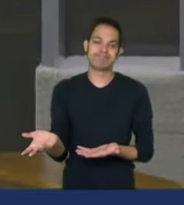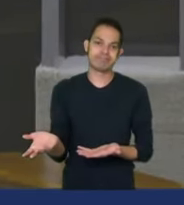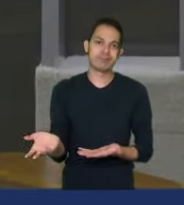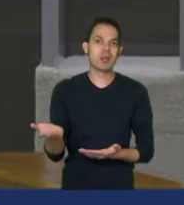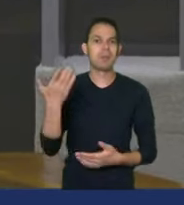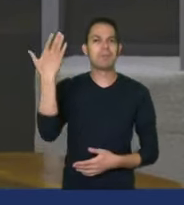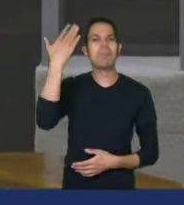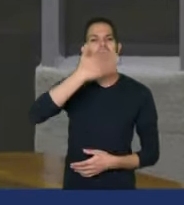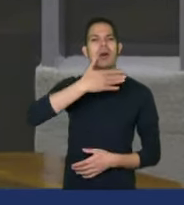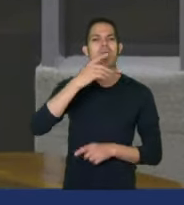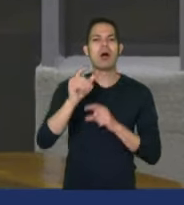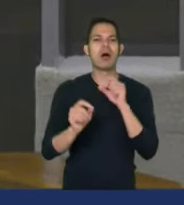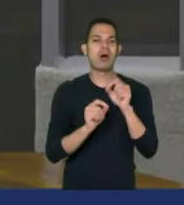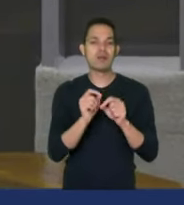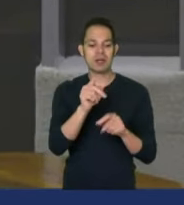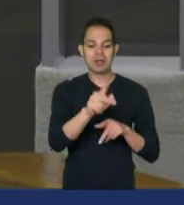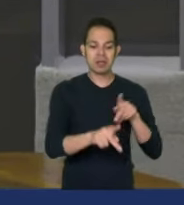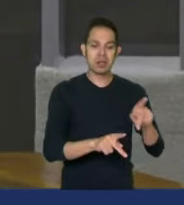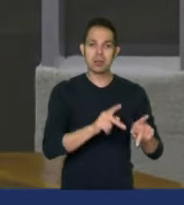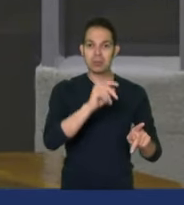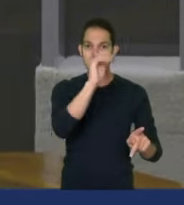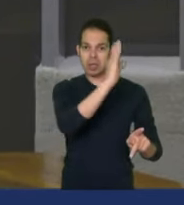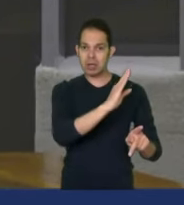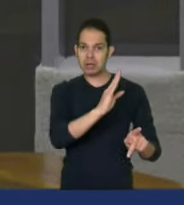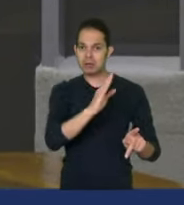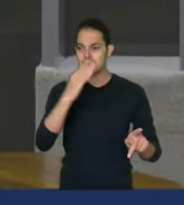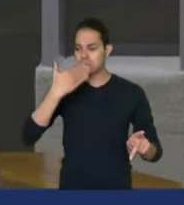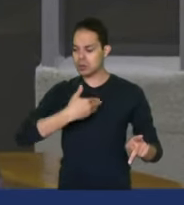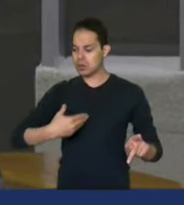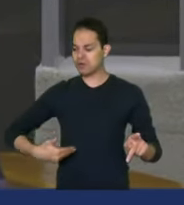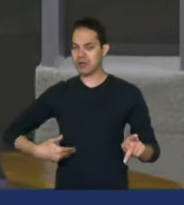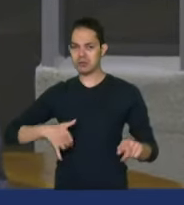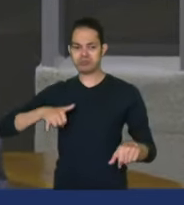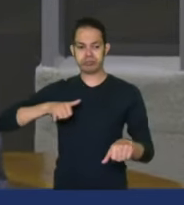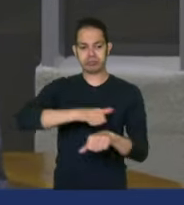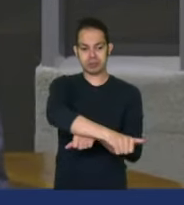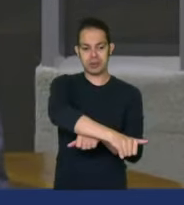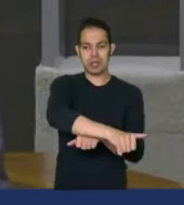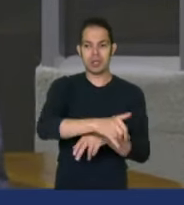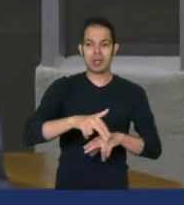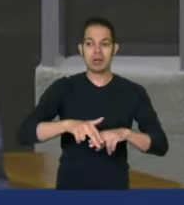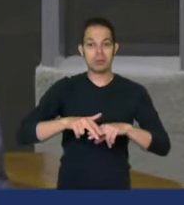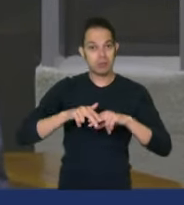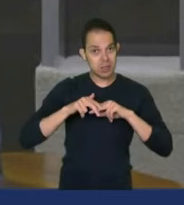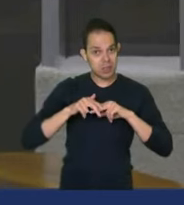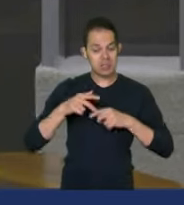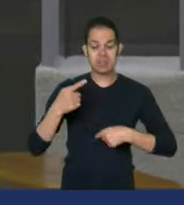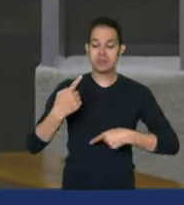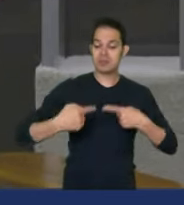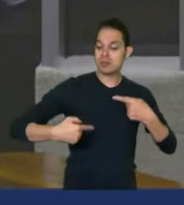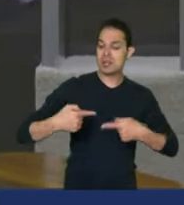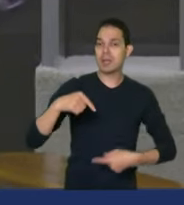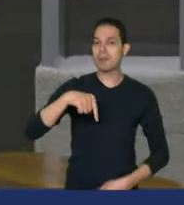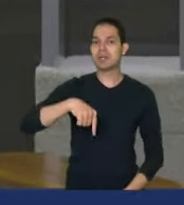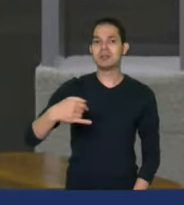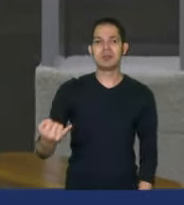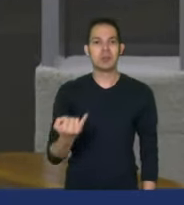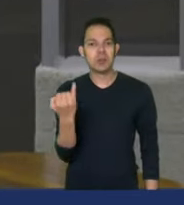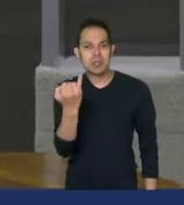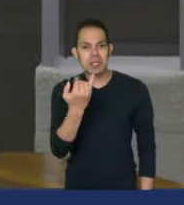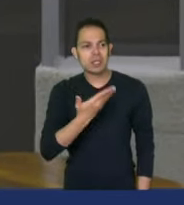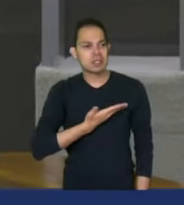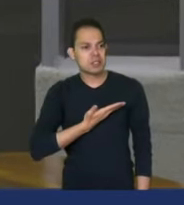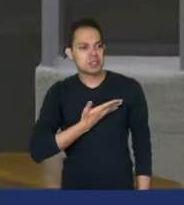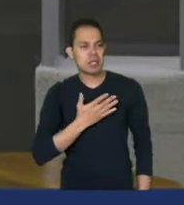a traição ao nosso povo. Por isso que esse debate é importante, e aos companheiros que aqui estão,